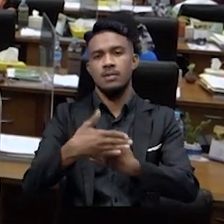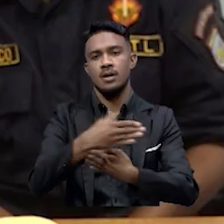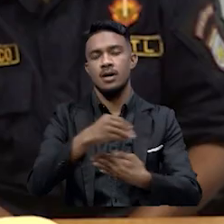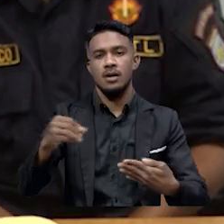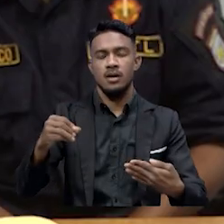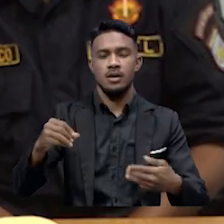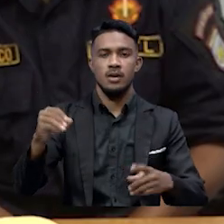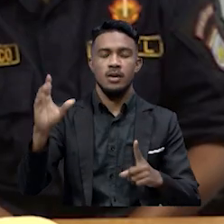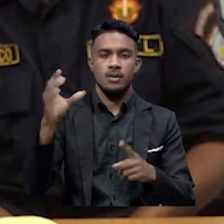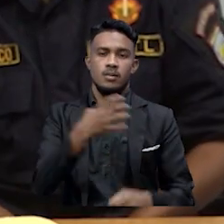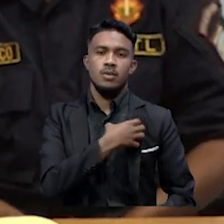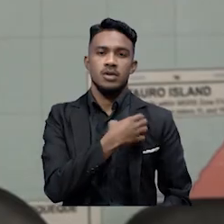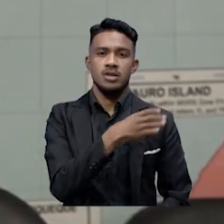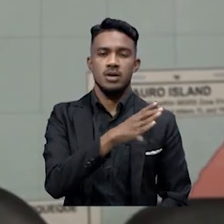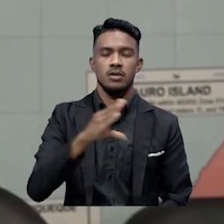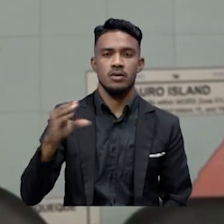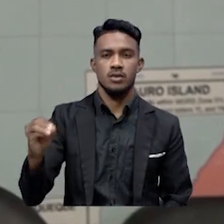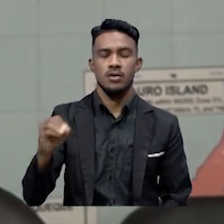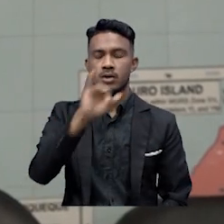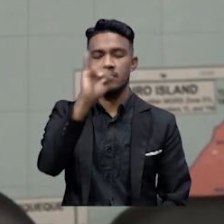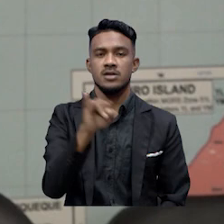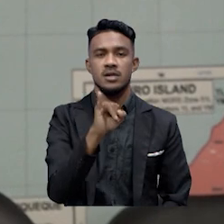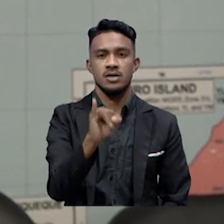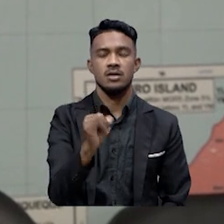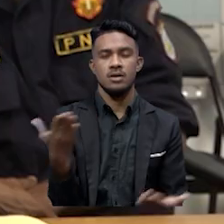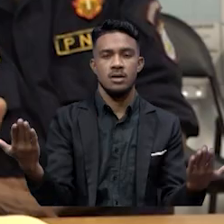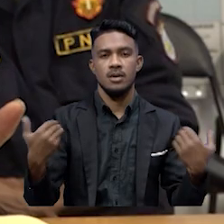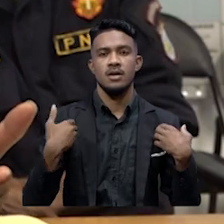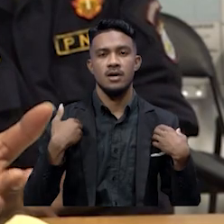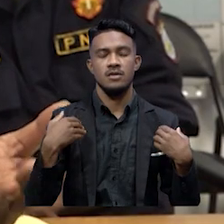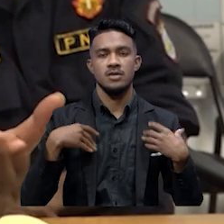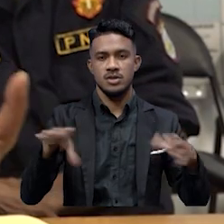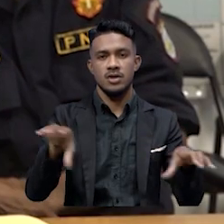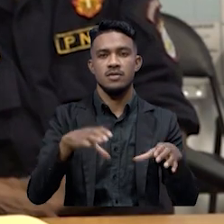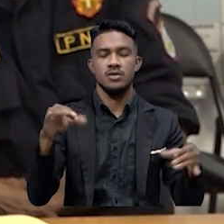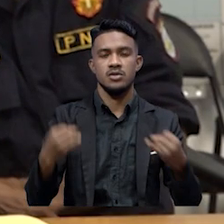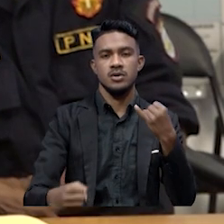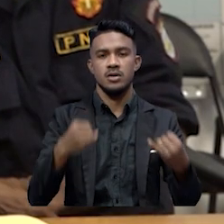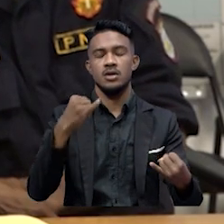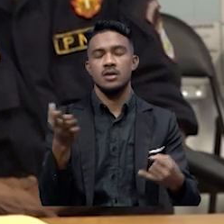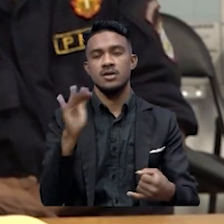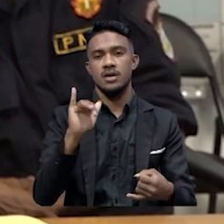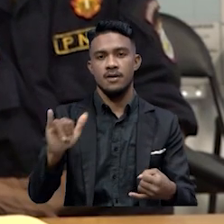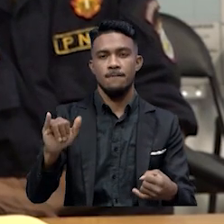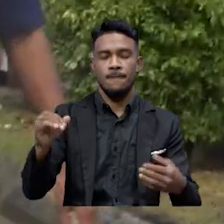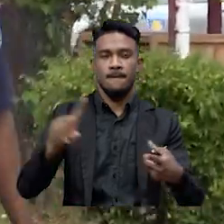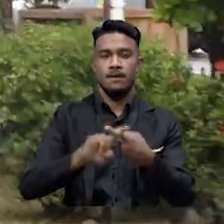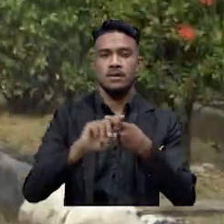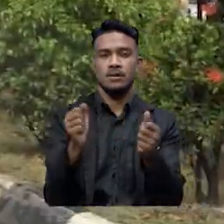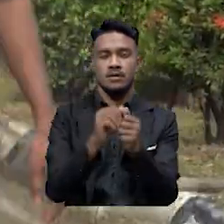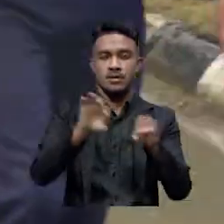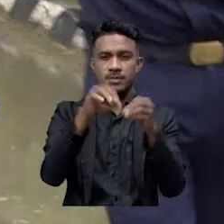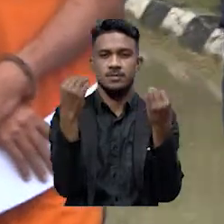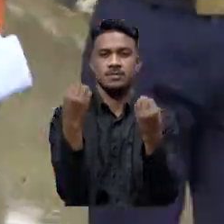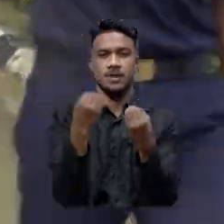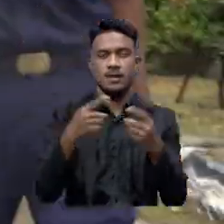Polícia Nacional Timor-Leste ou Polícia Científica Investigação Criminal na instituição Autoridade Judiciária Siranian, relaciona a Organização